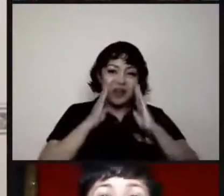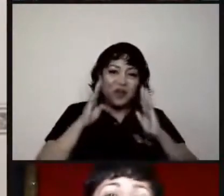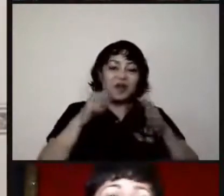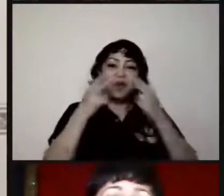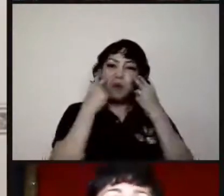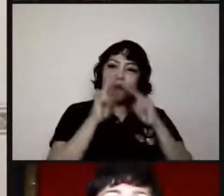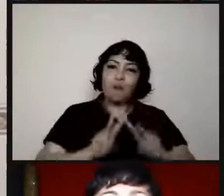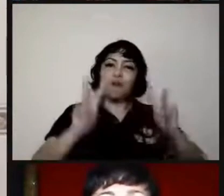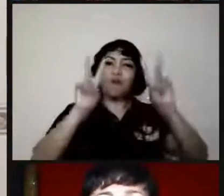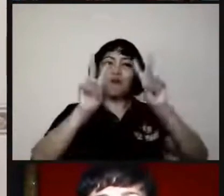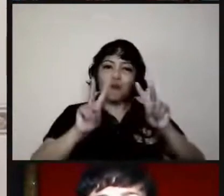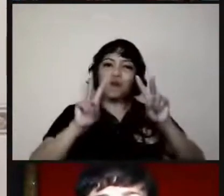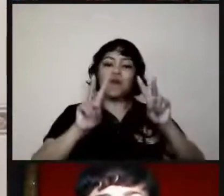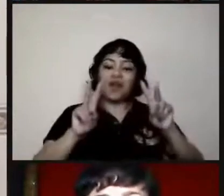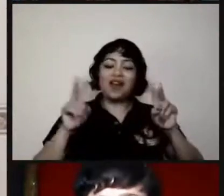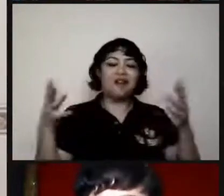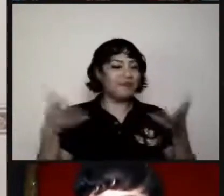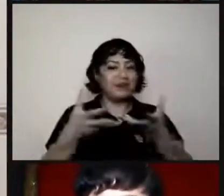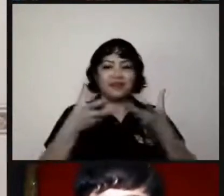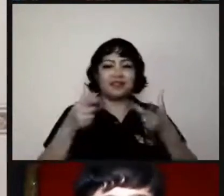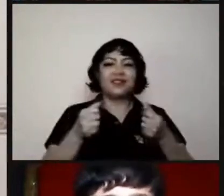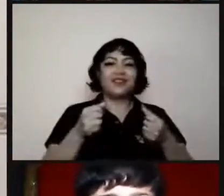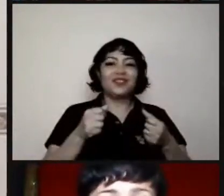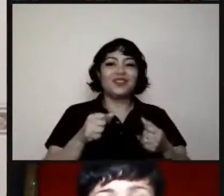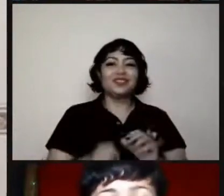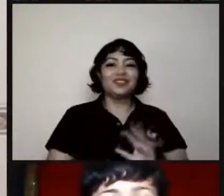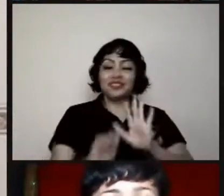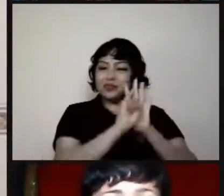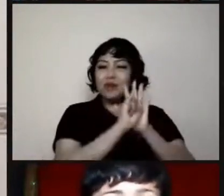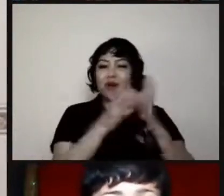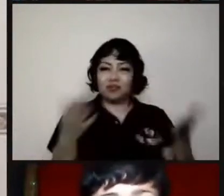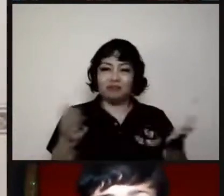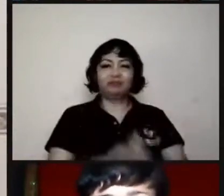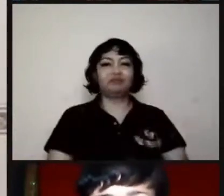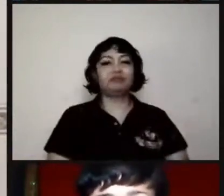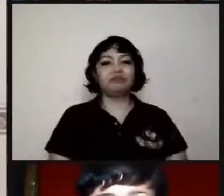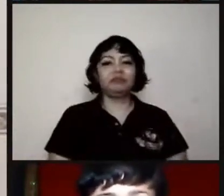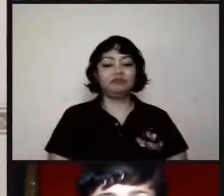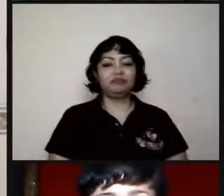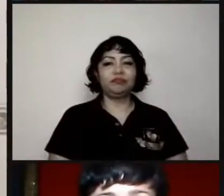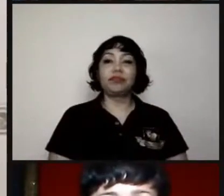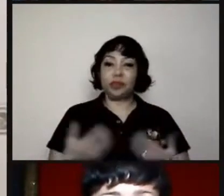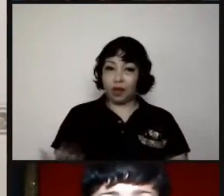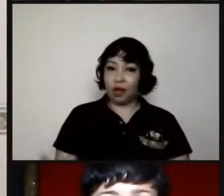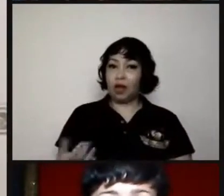Fabiane? Oi, daqui a alguns anos vamos ter aí muitos, muitos textos maravilhosos. Olha, e eu acho assim